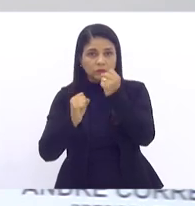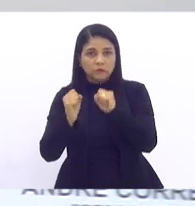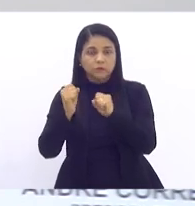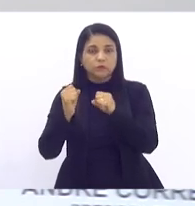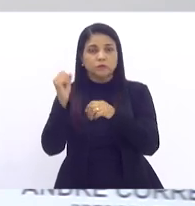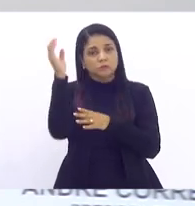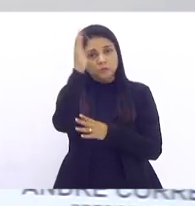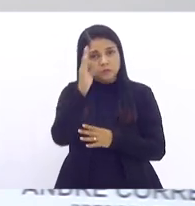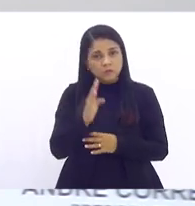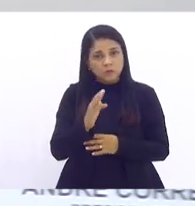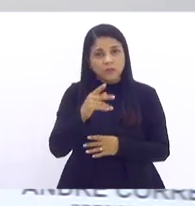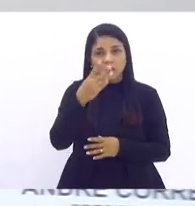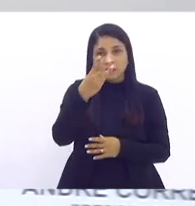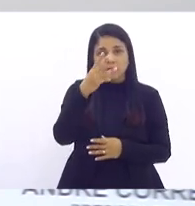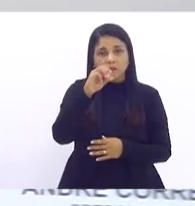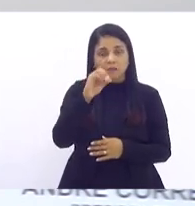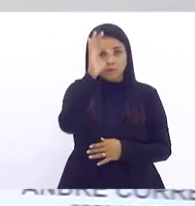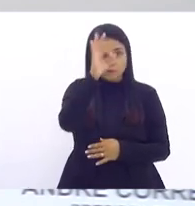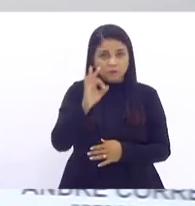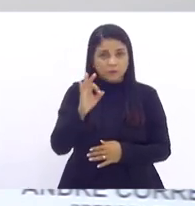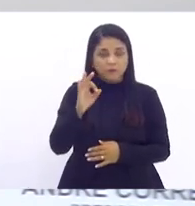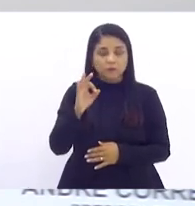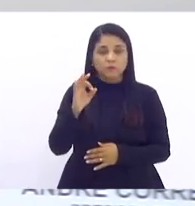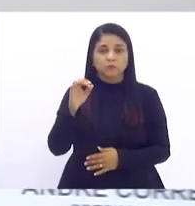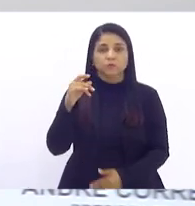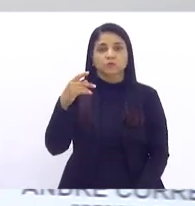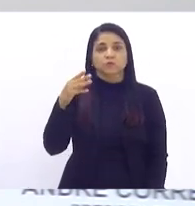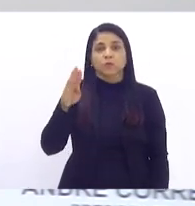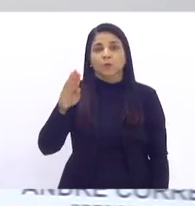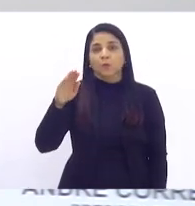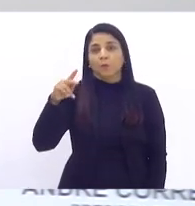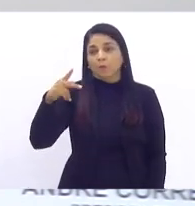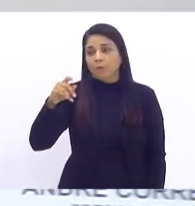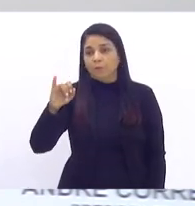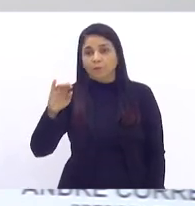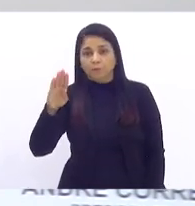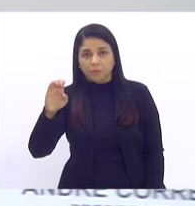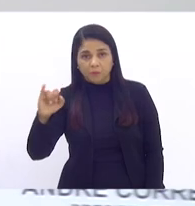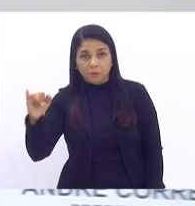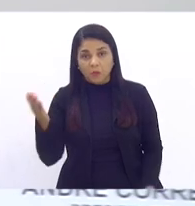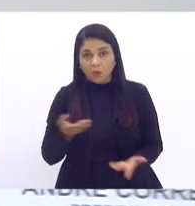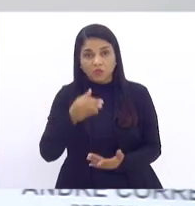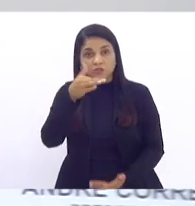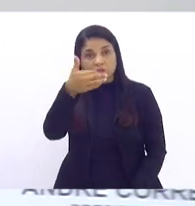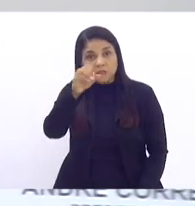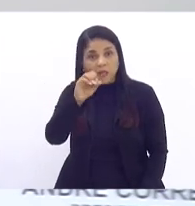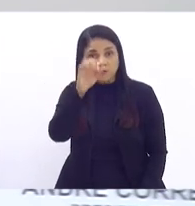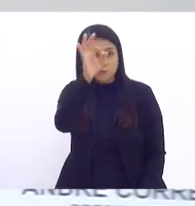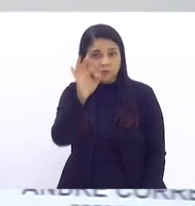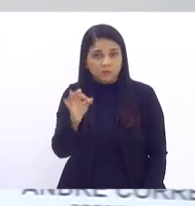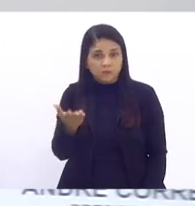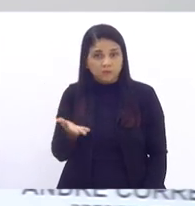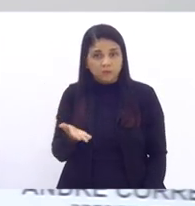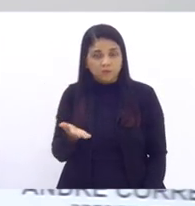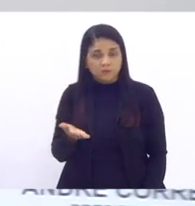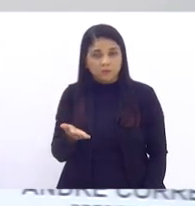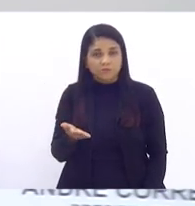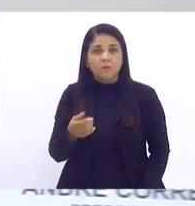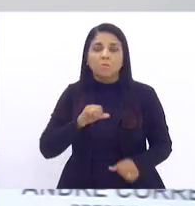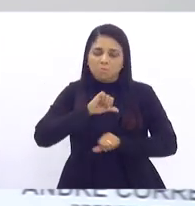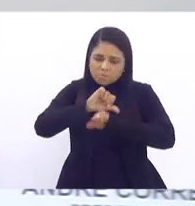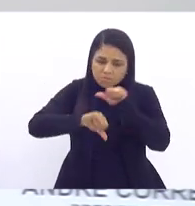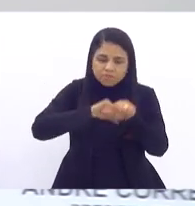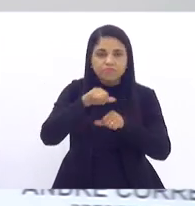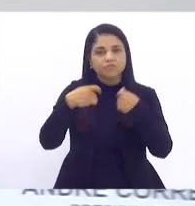ela é um sapo 30% do PIB brasileiro hoje ela não responde nem por 10% do PIB Nacional né então isso precisa ser